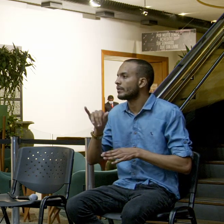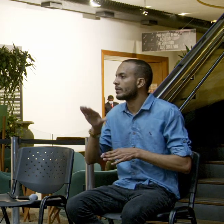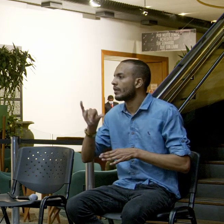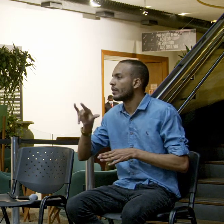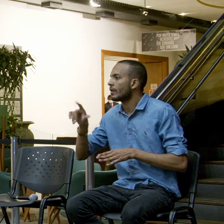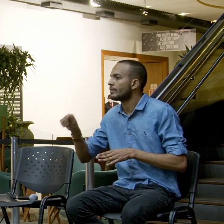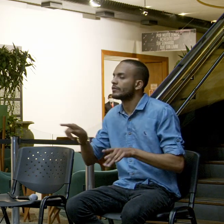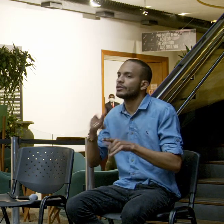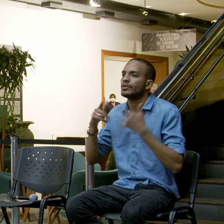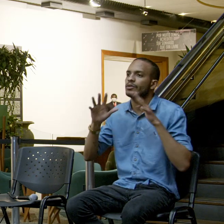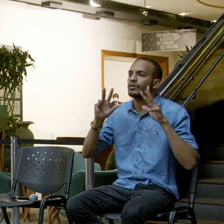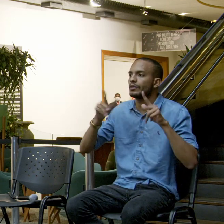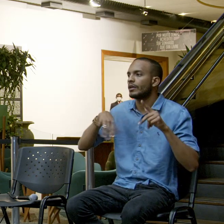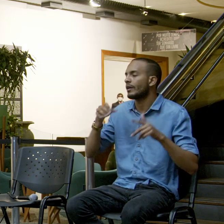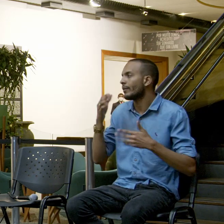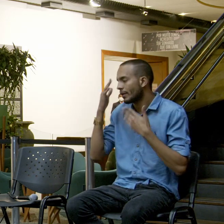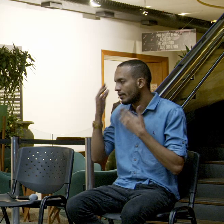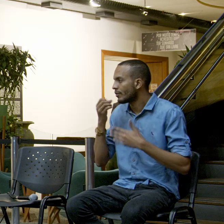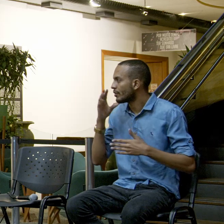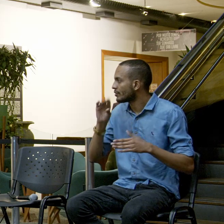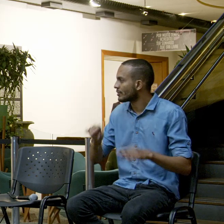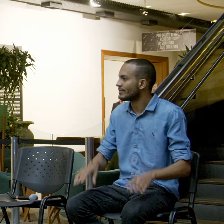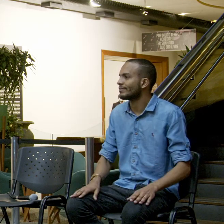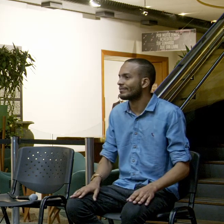as participantes. Obrigado, boa noite.